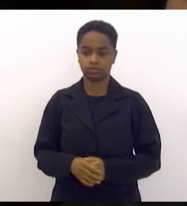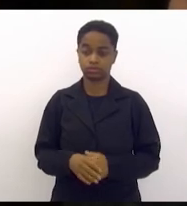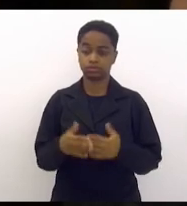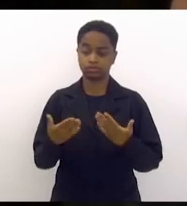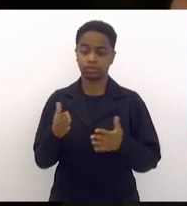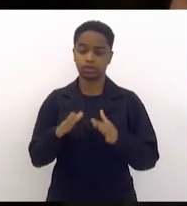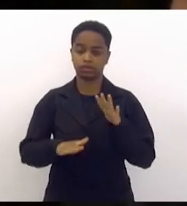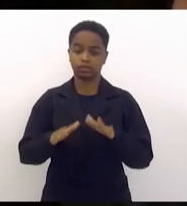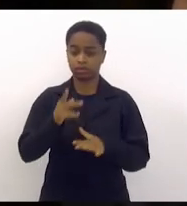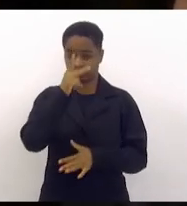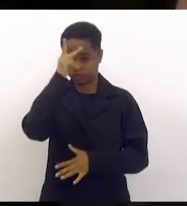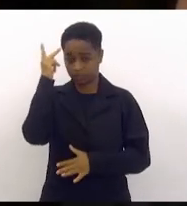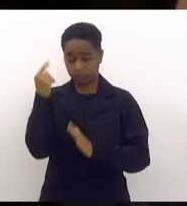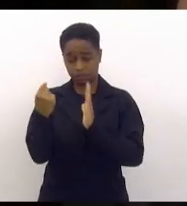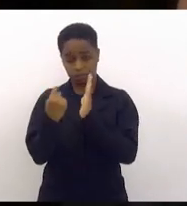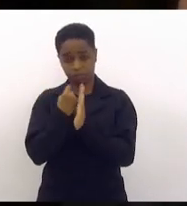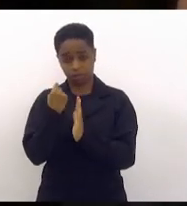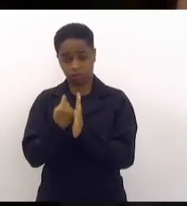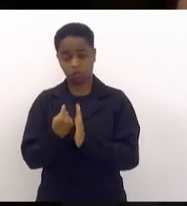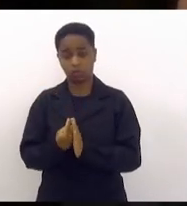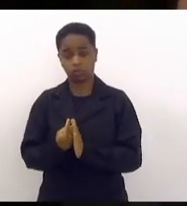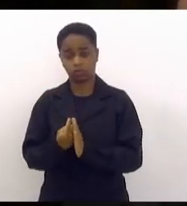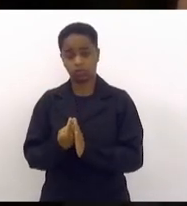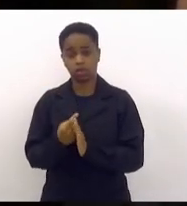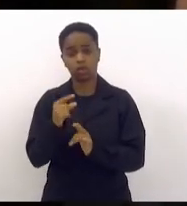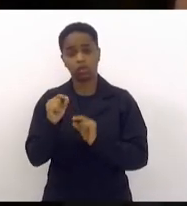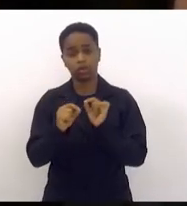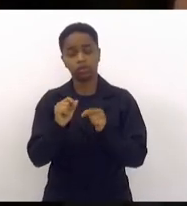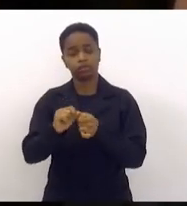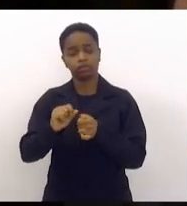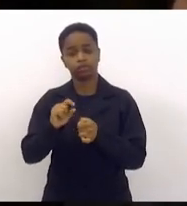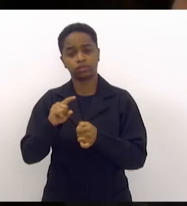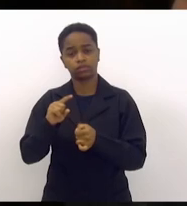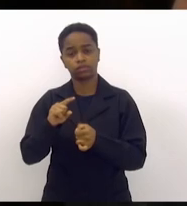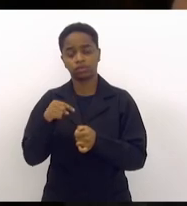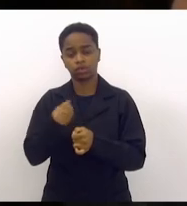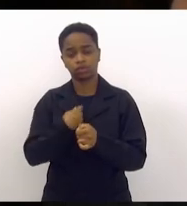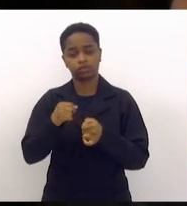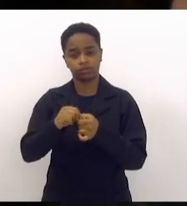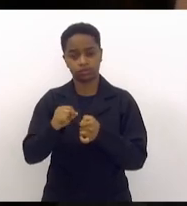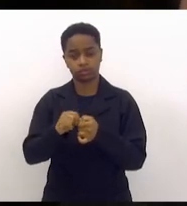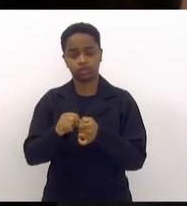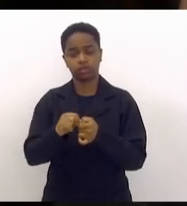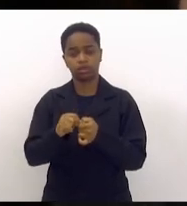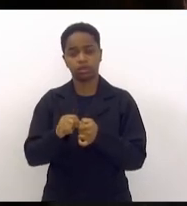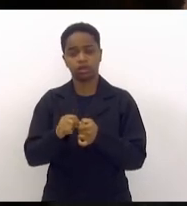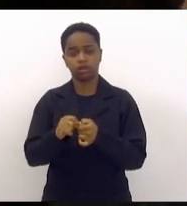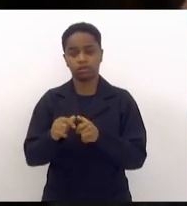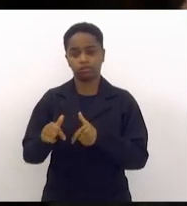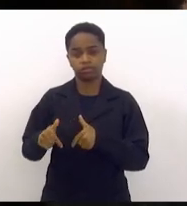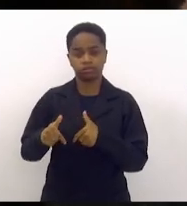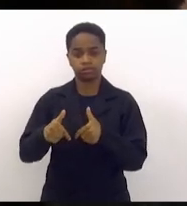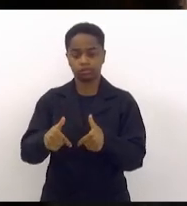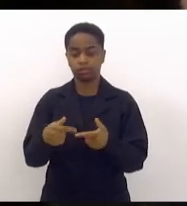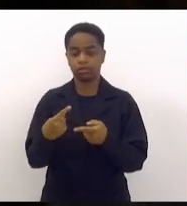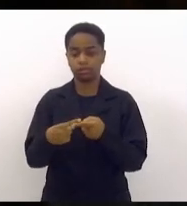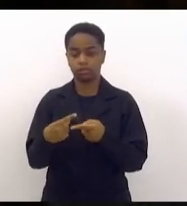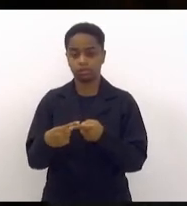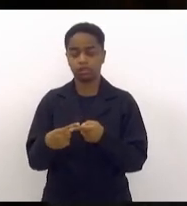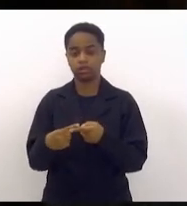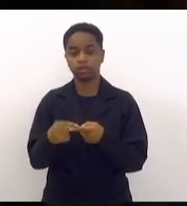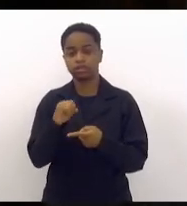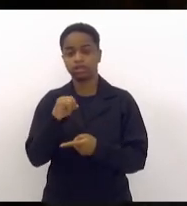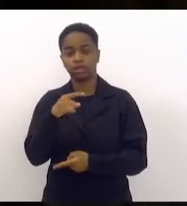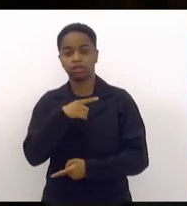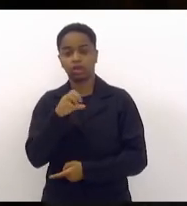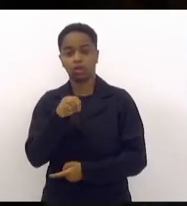perguntam para nós O que é que que que vamos fazer com a nossa mão de obra com na retomada se estamos temos ou não uma